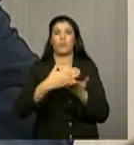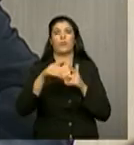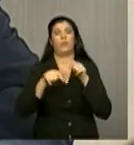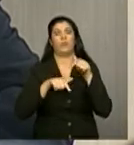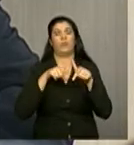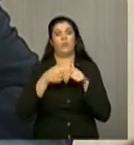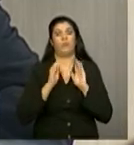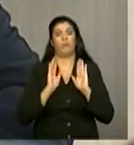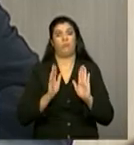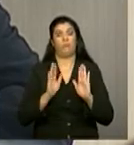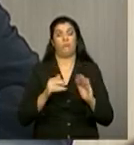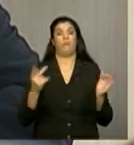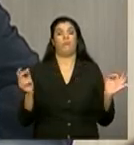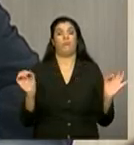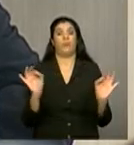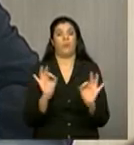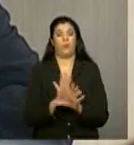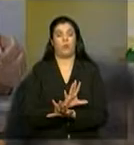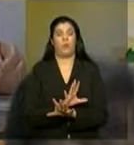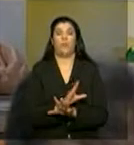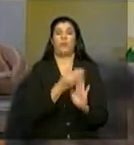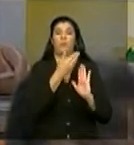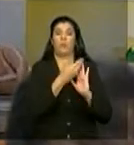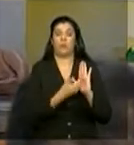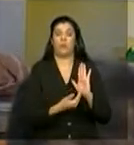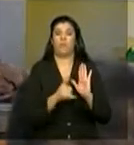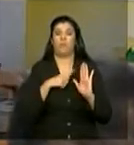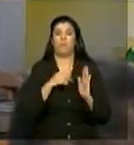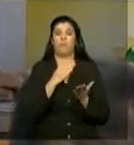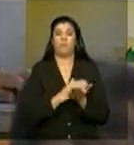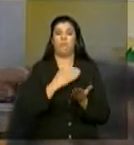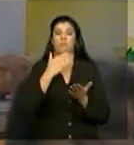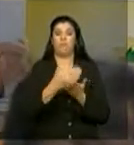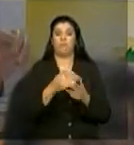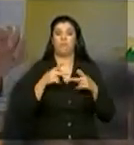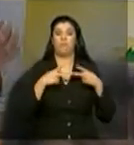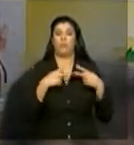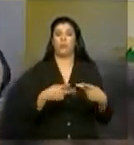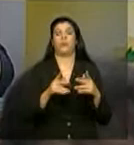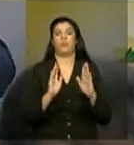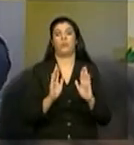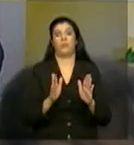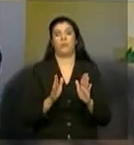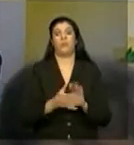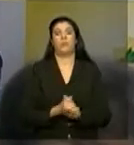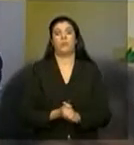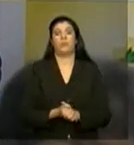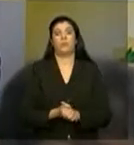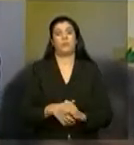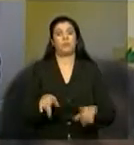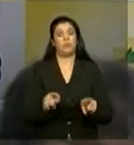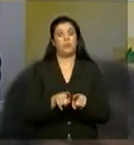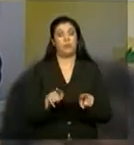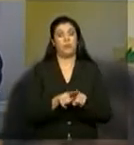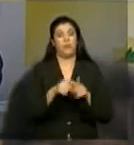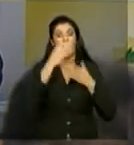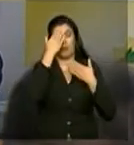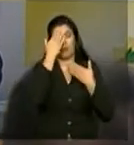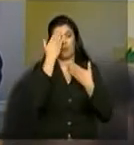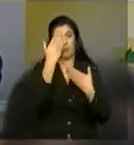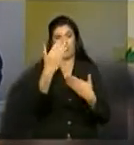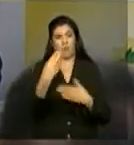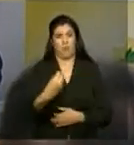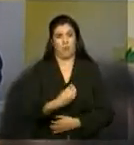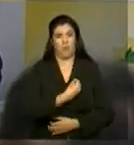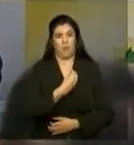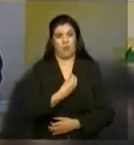estamos neste momento encerrando como uma etapa deste processo queria também agradecer a presença do